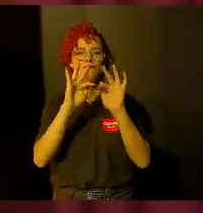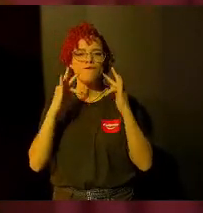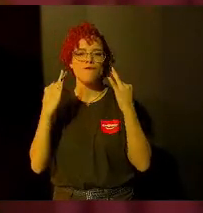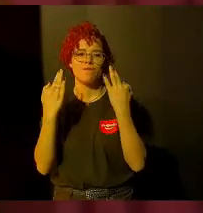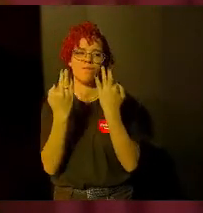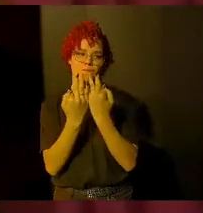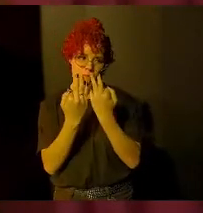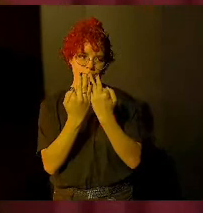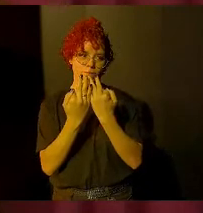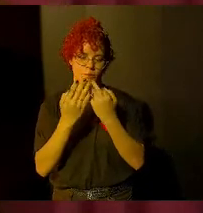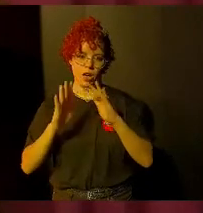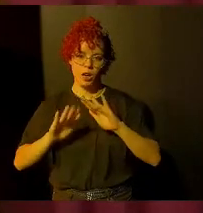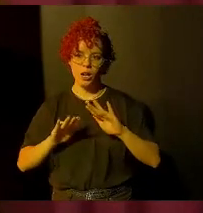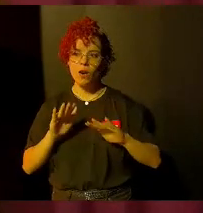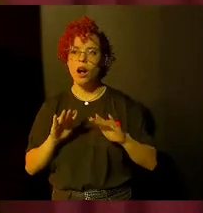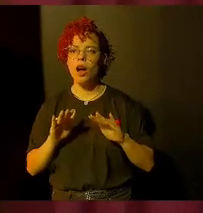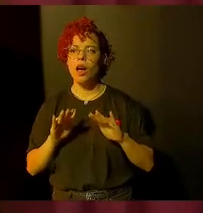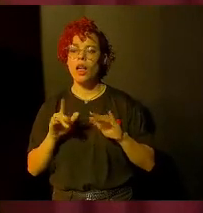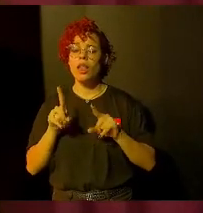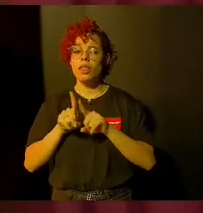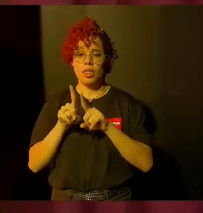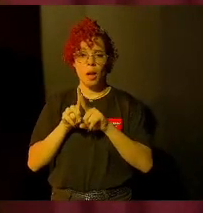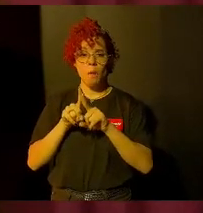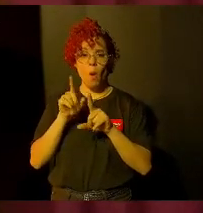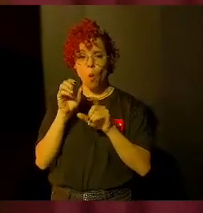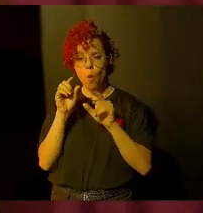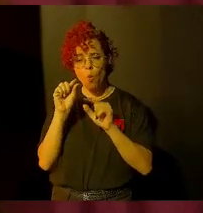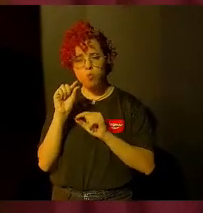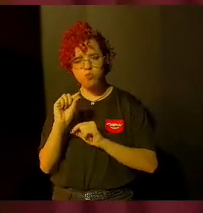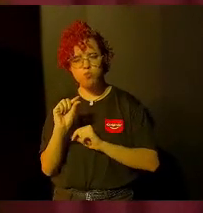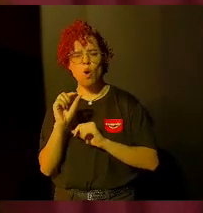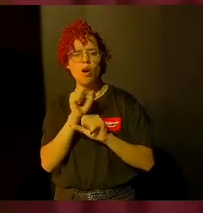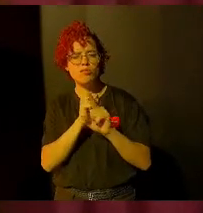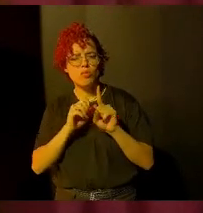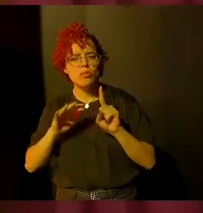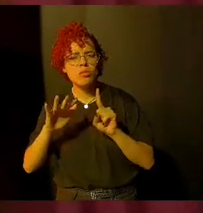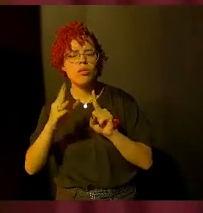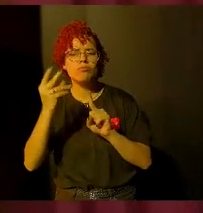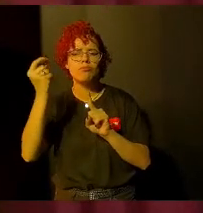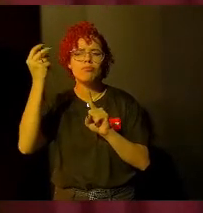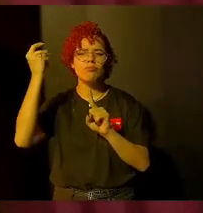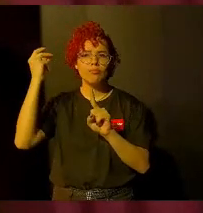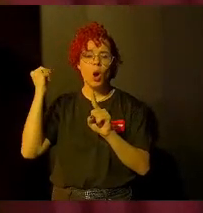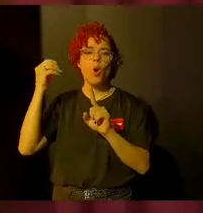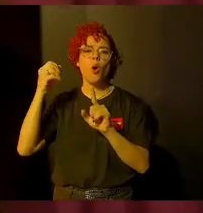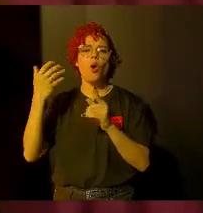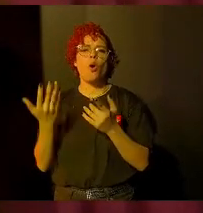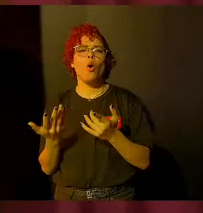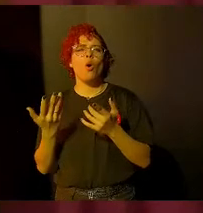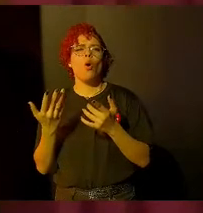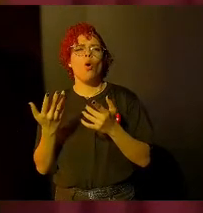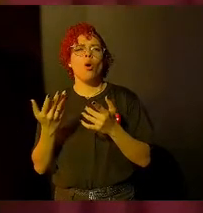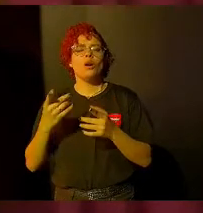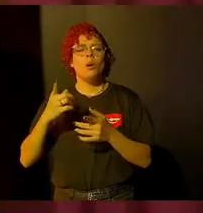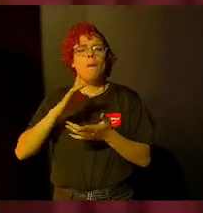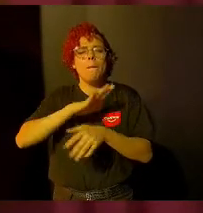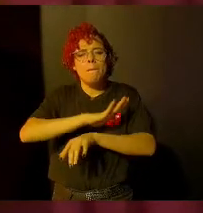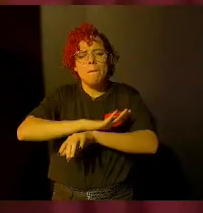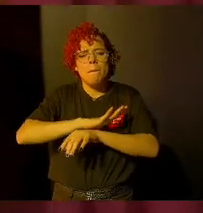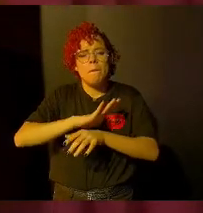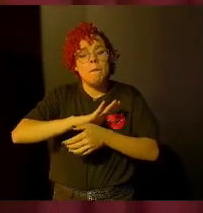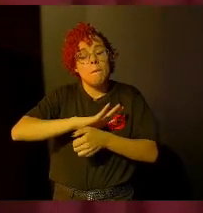mas também um pouco da sociedade daquela época né um pouco da homofobia do conservadorismo do